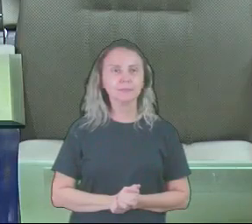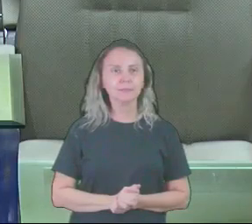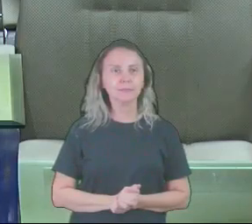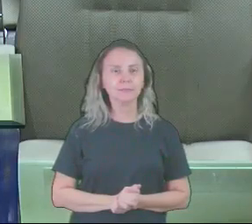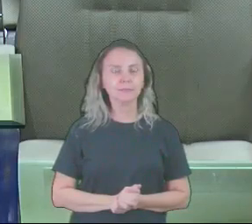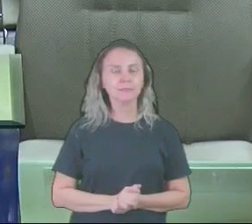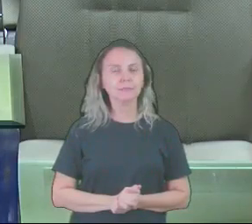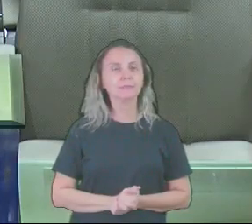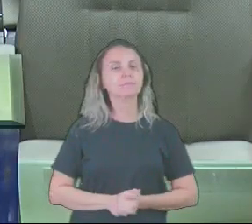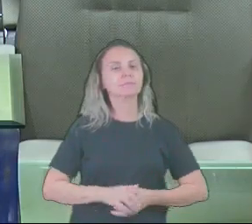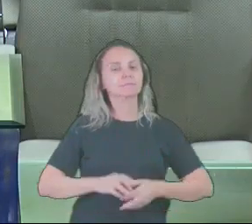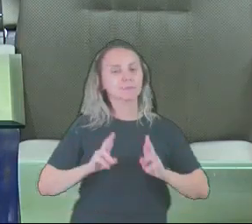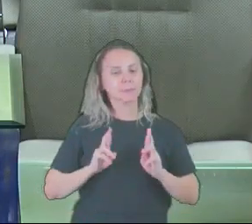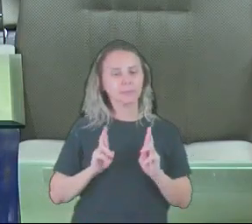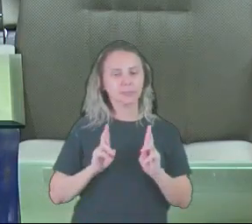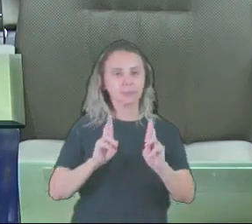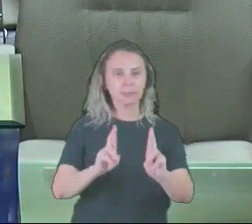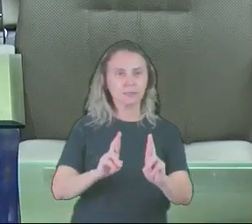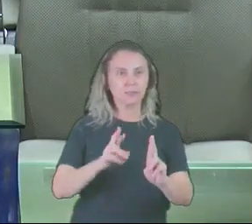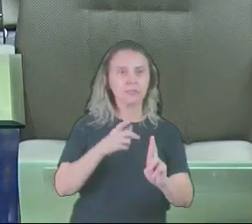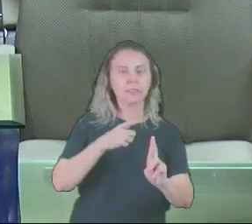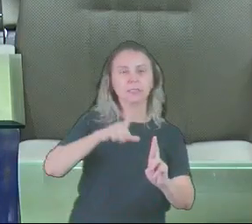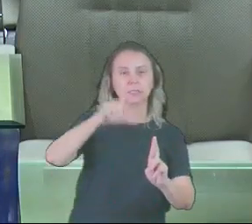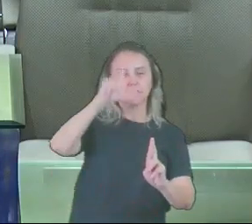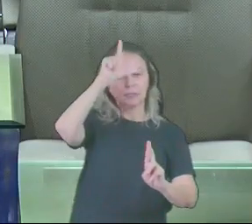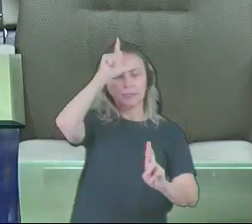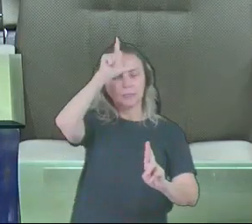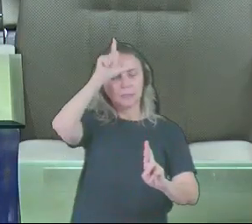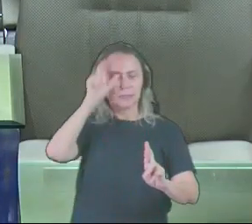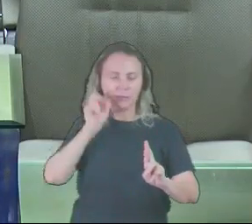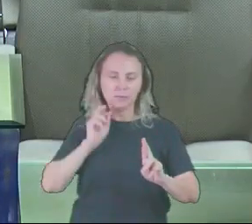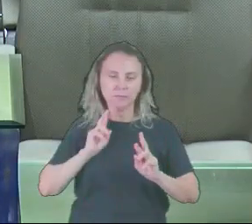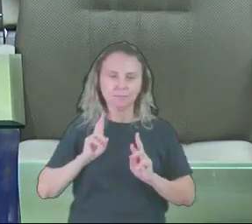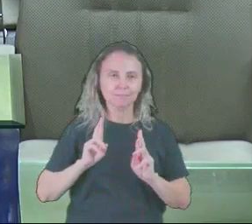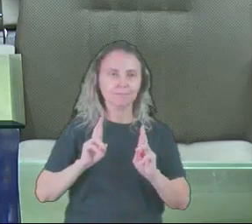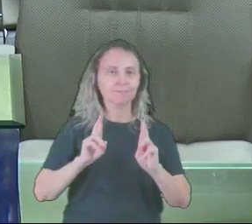a respeito às autoridades em mãos aos pastores